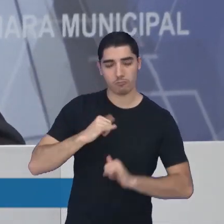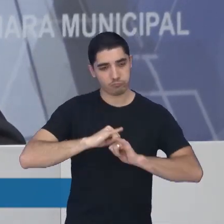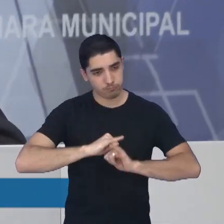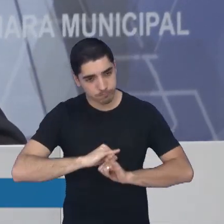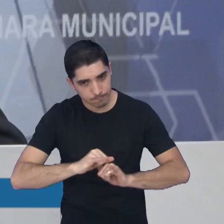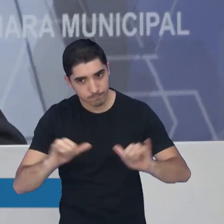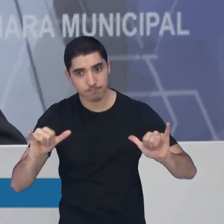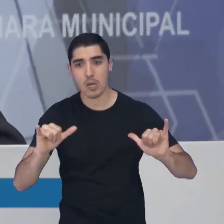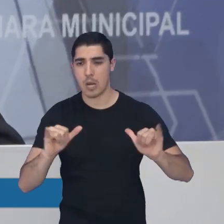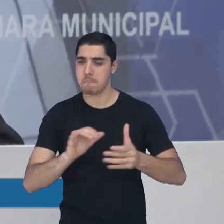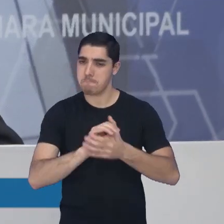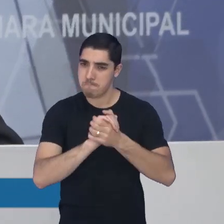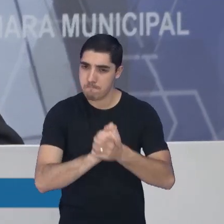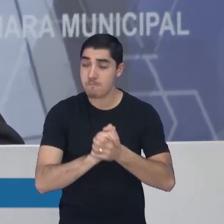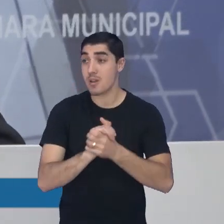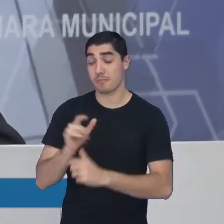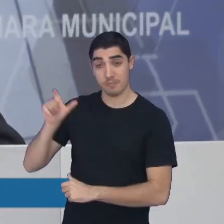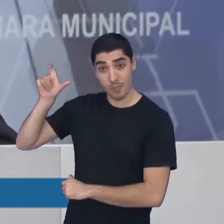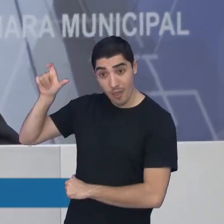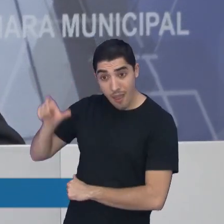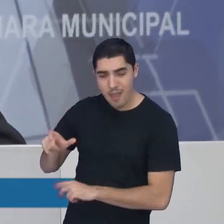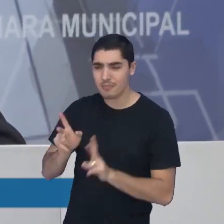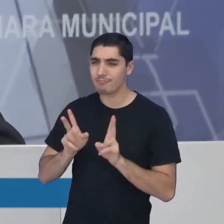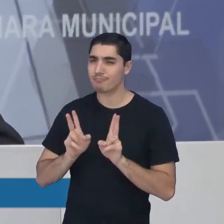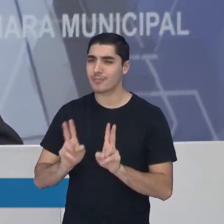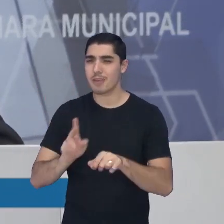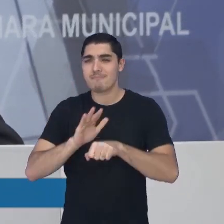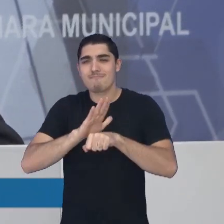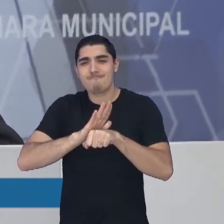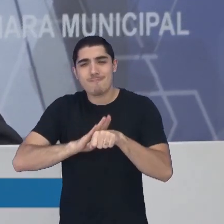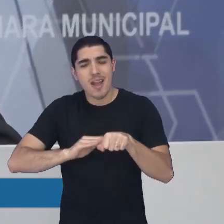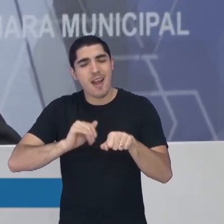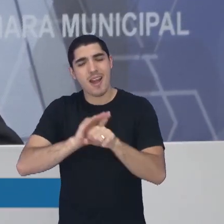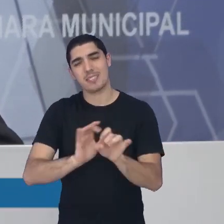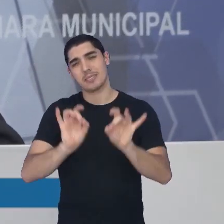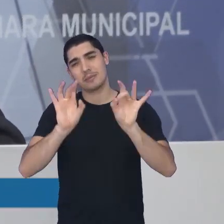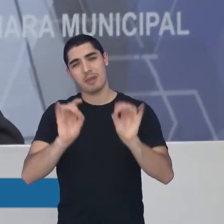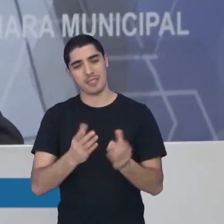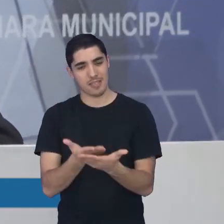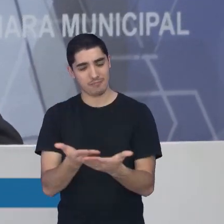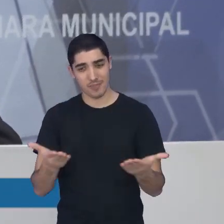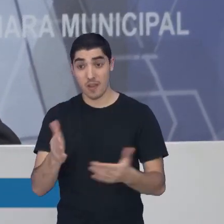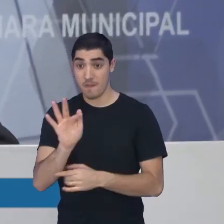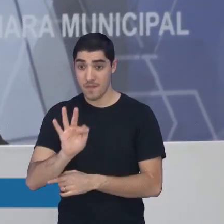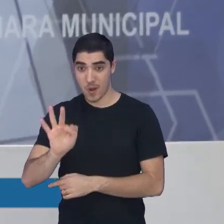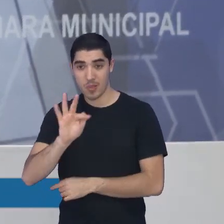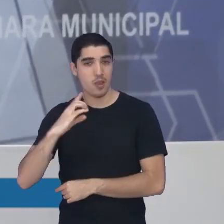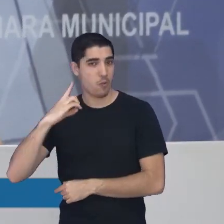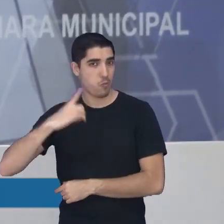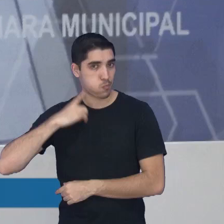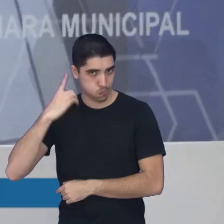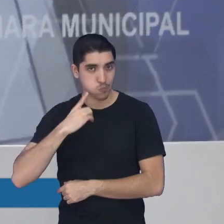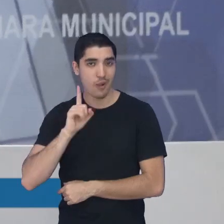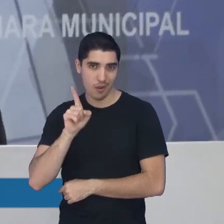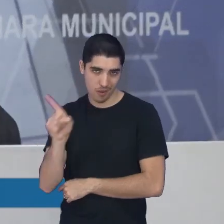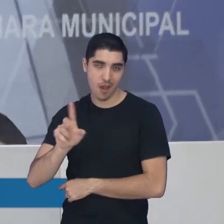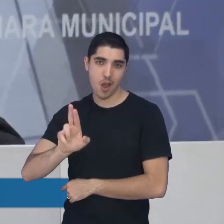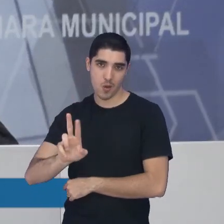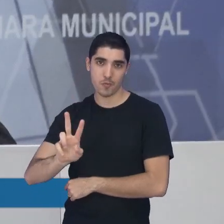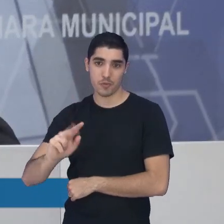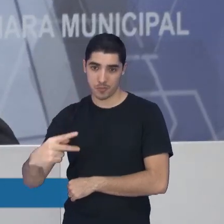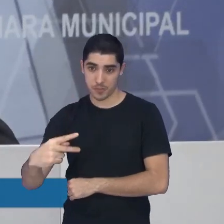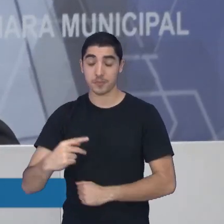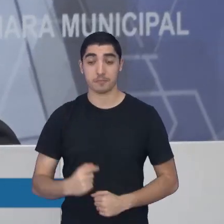Ele tem um carinho enorme pela Faculdade de Direito, pela Univap.